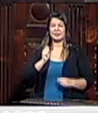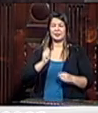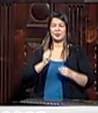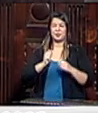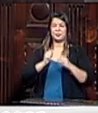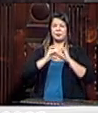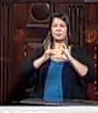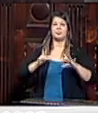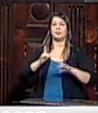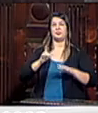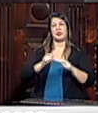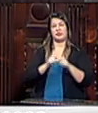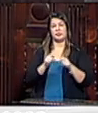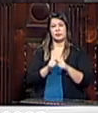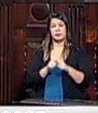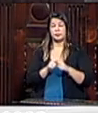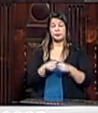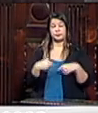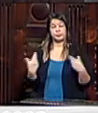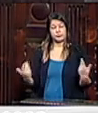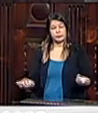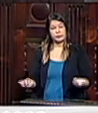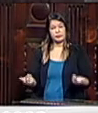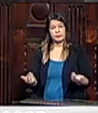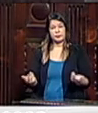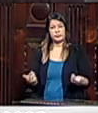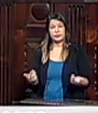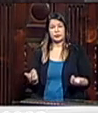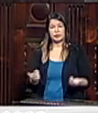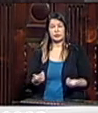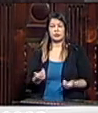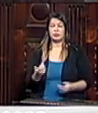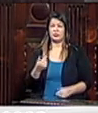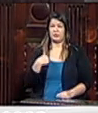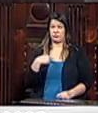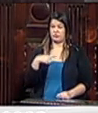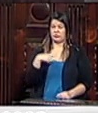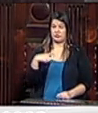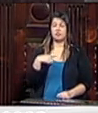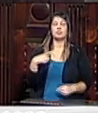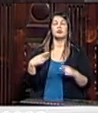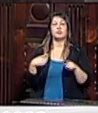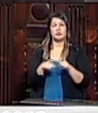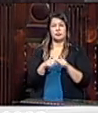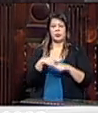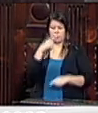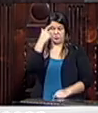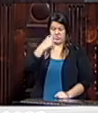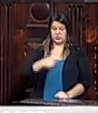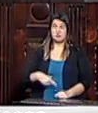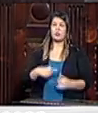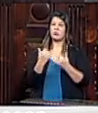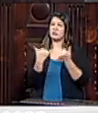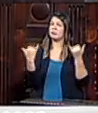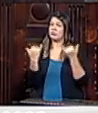fazê-lo. E aí, senhora presidente, eu tenho também uma posição